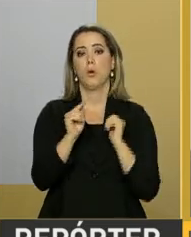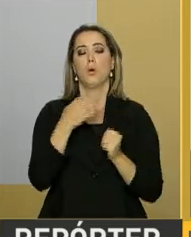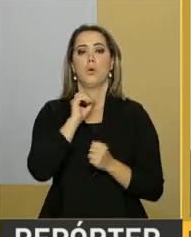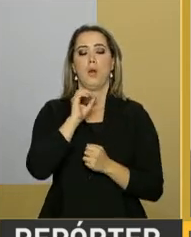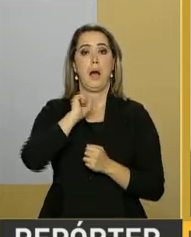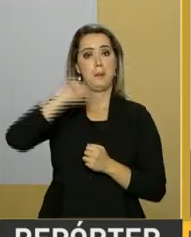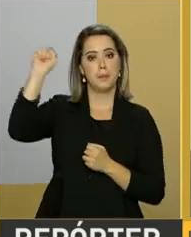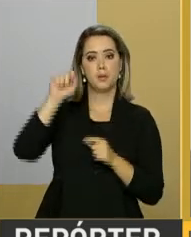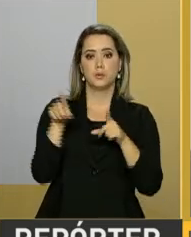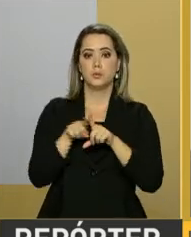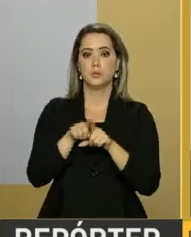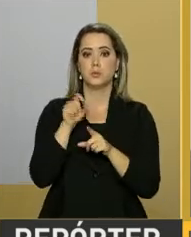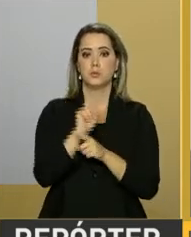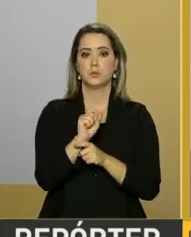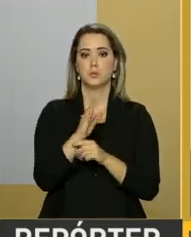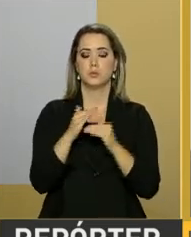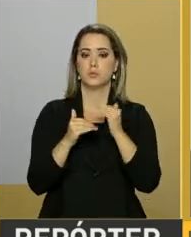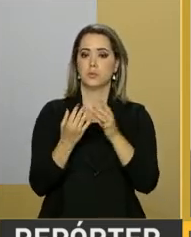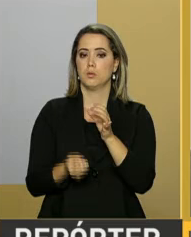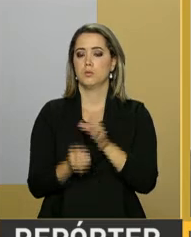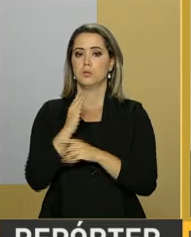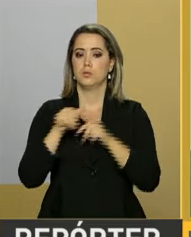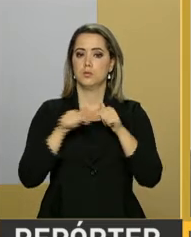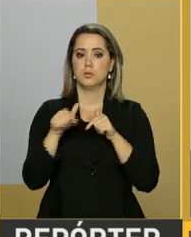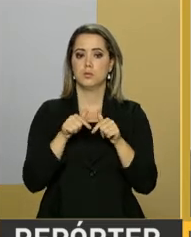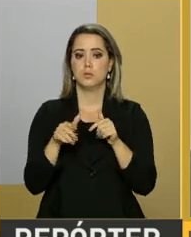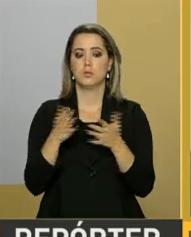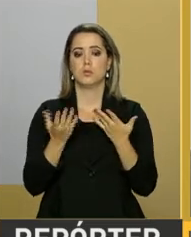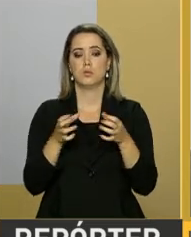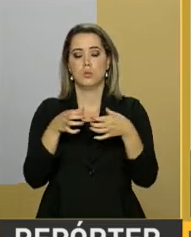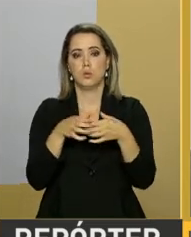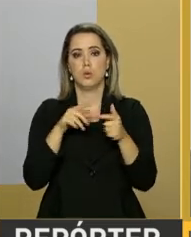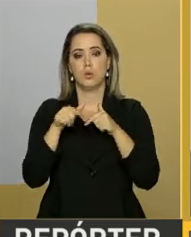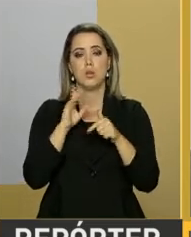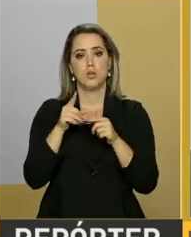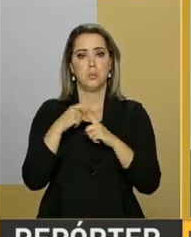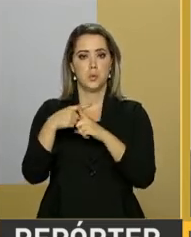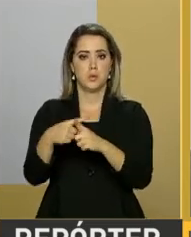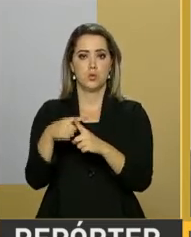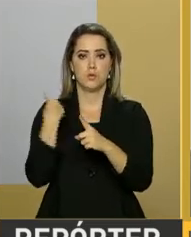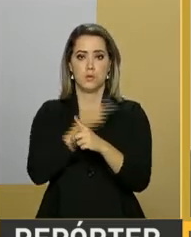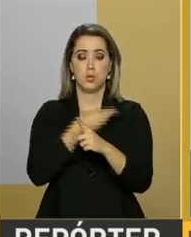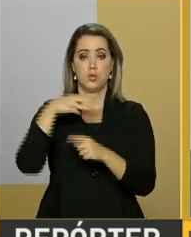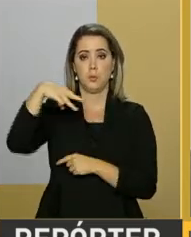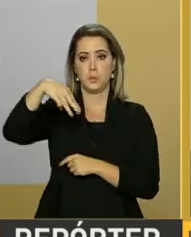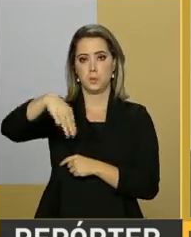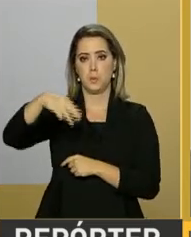abril de criação de vagas no mercado de trabalho são positivos e já temos dados de maio